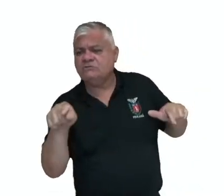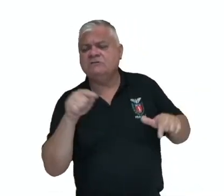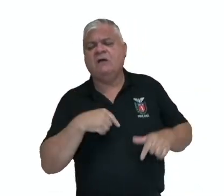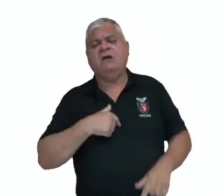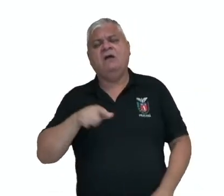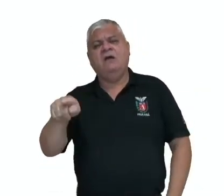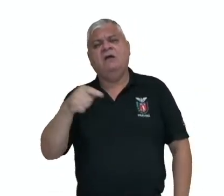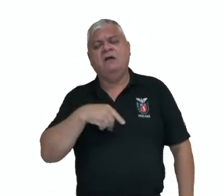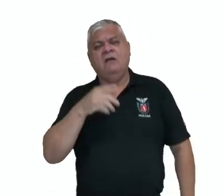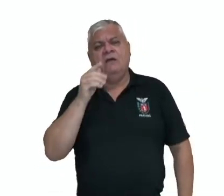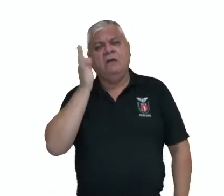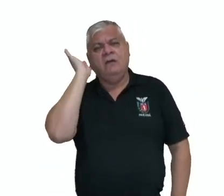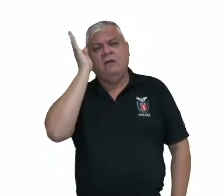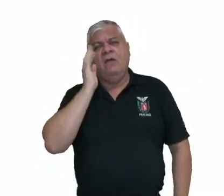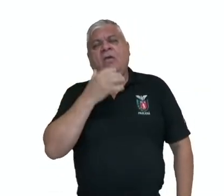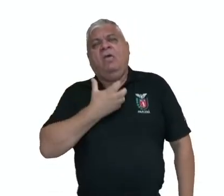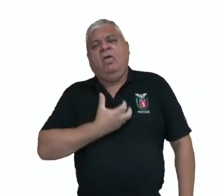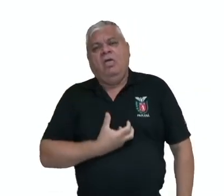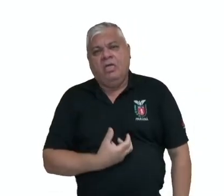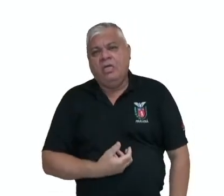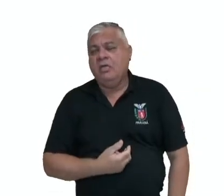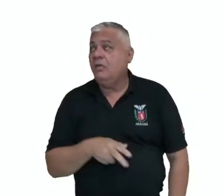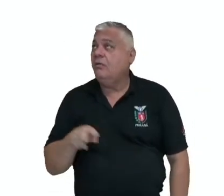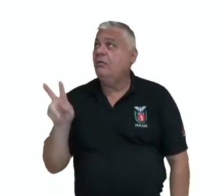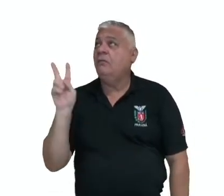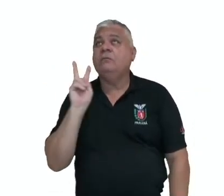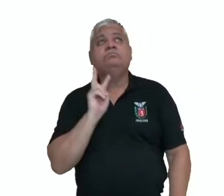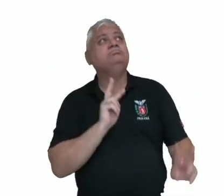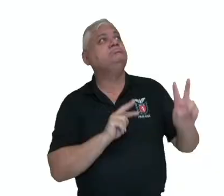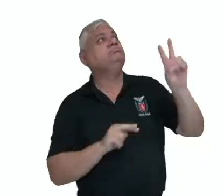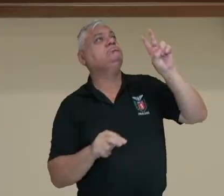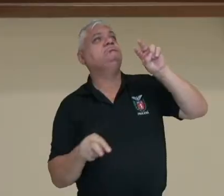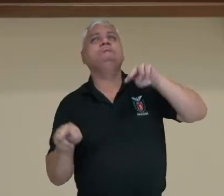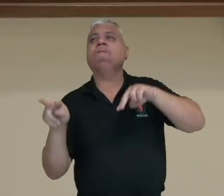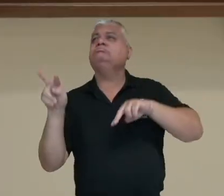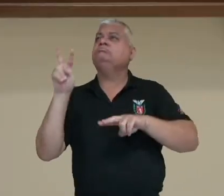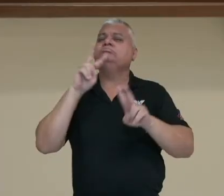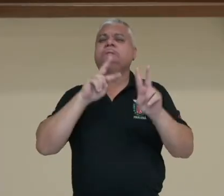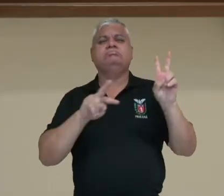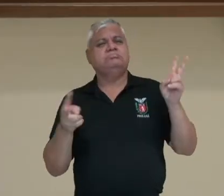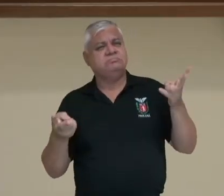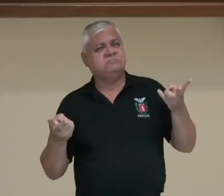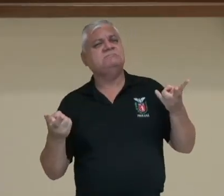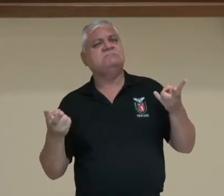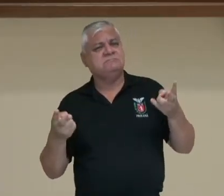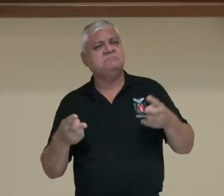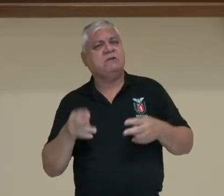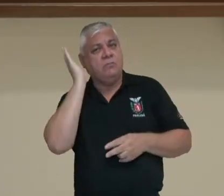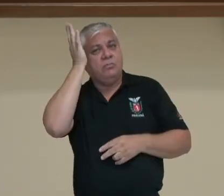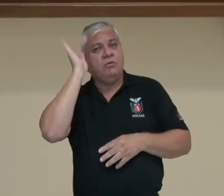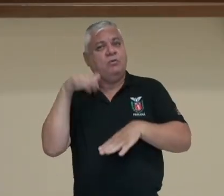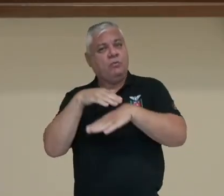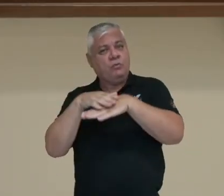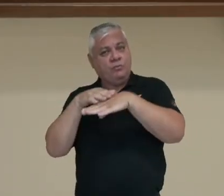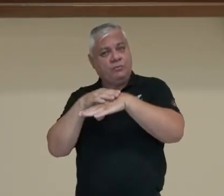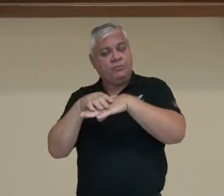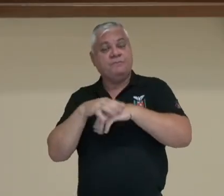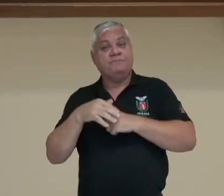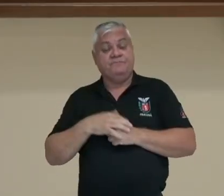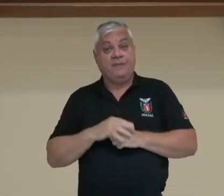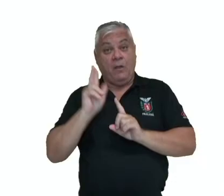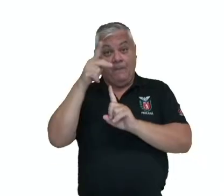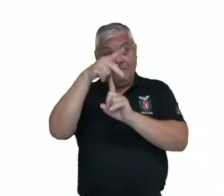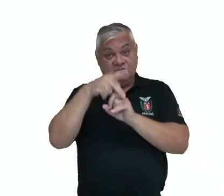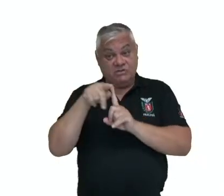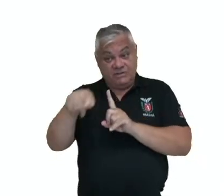cansado, olhando para o meu lado, como uma coisa do além. Então aqui o jumento conversou com ele. Uma das personagens do poema